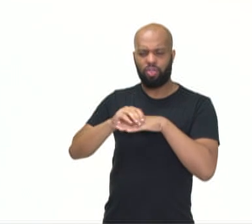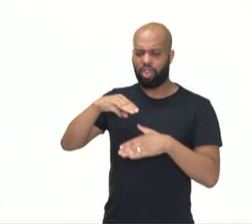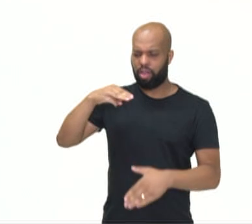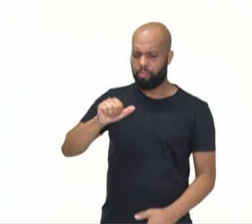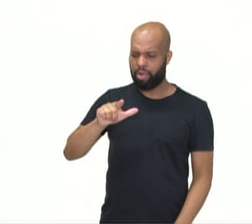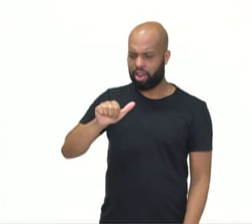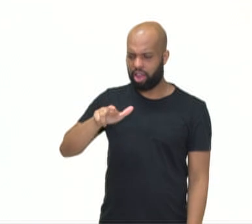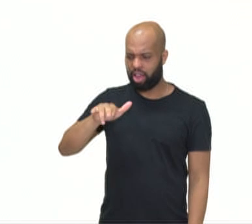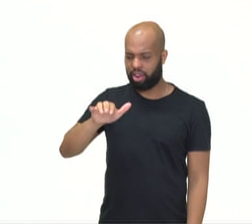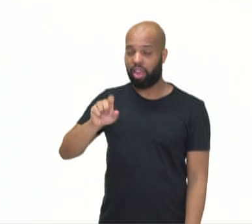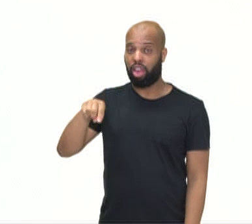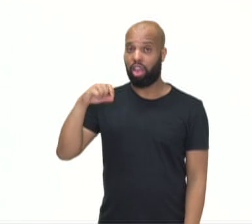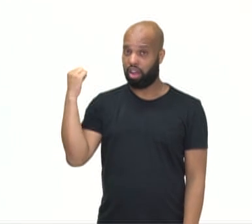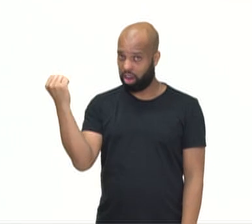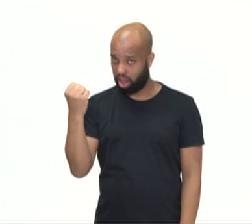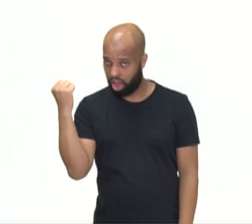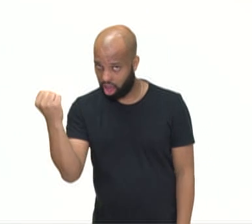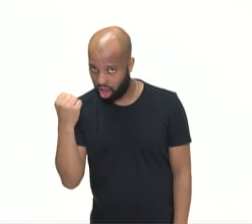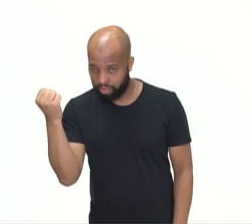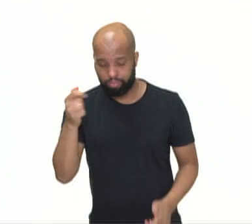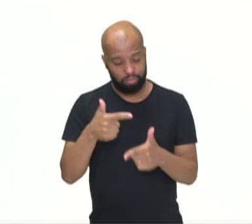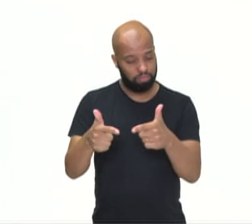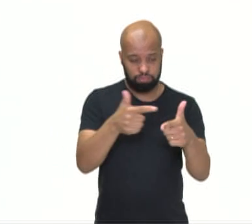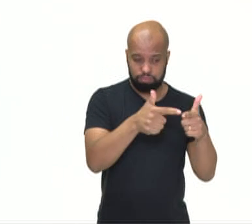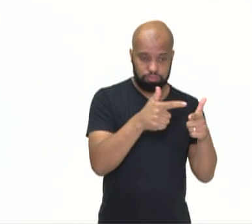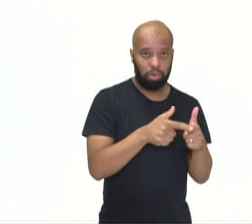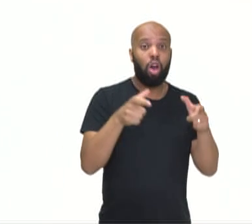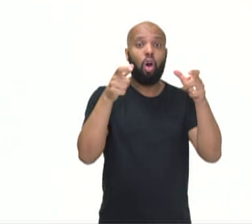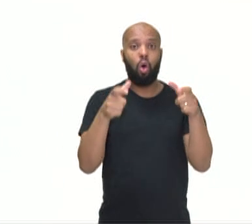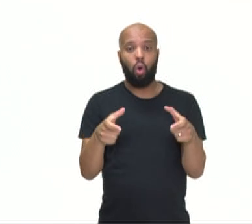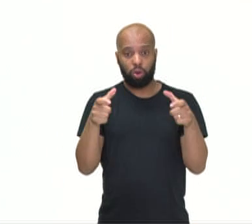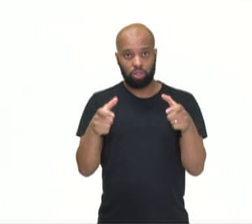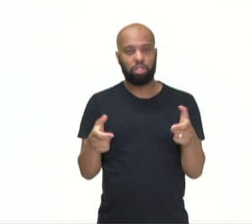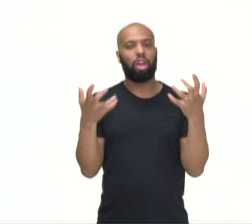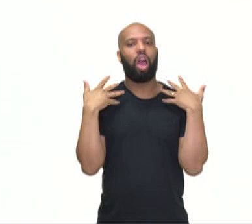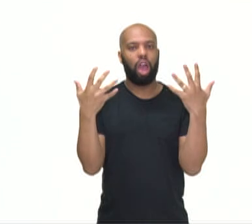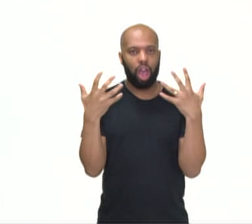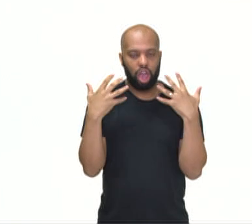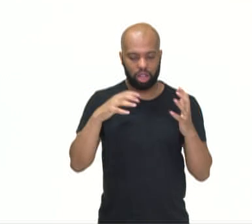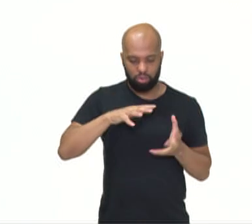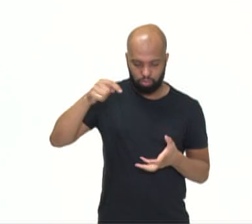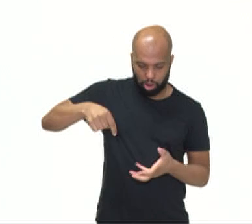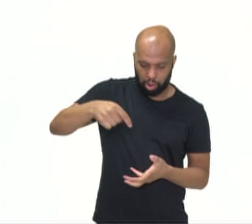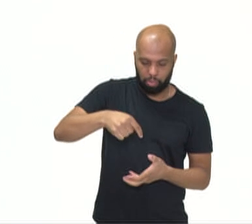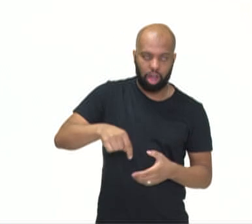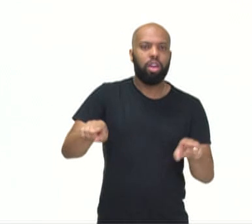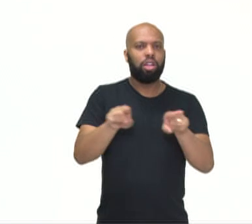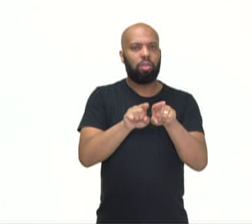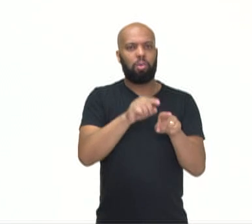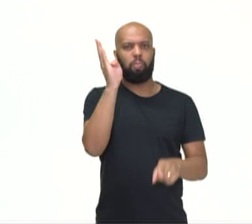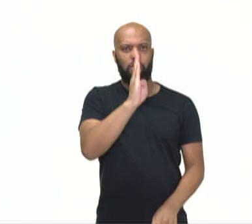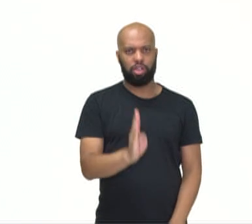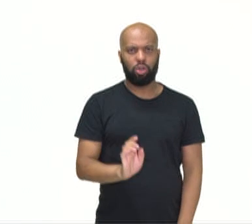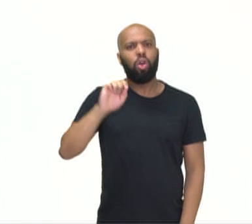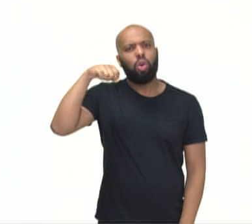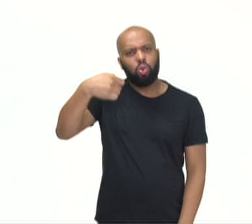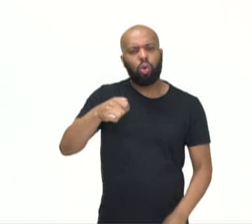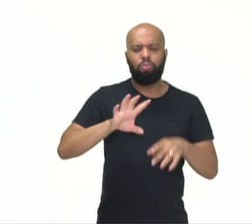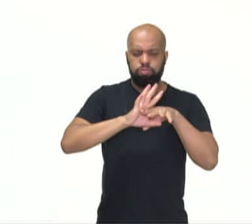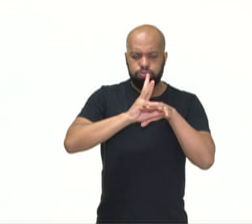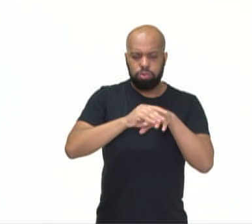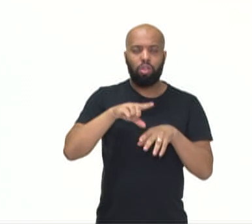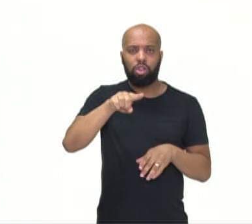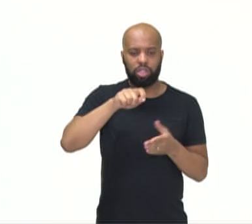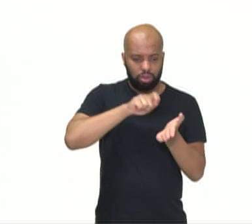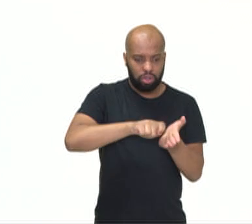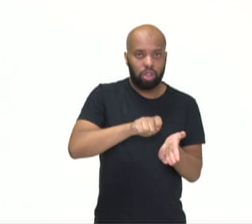grave problema que acomete várias áreas tropicais no mundo, incluindo o Brasil. A respeito dessa doença, diga